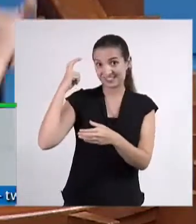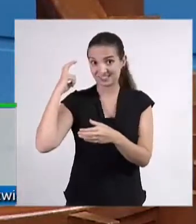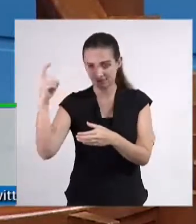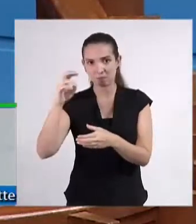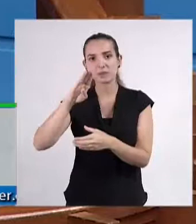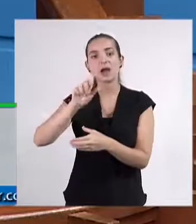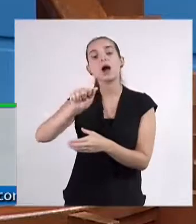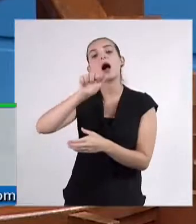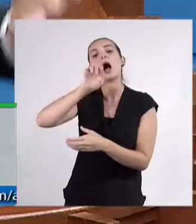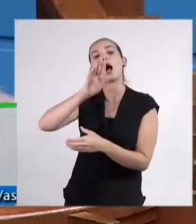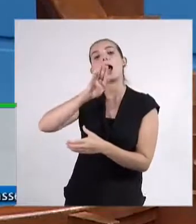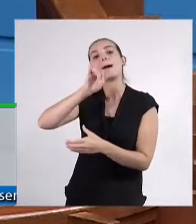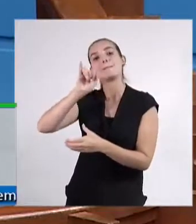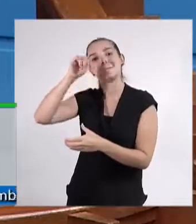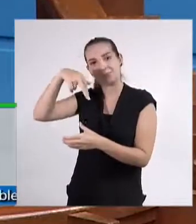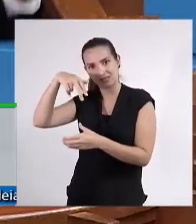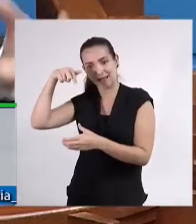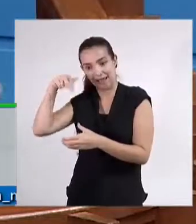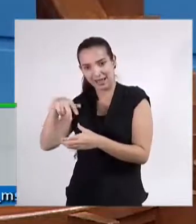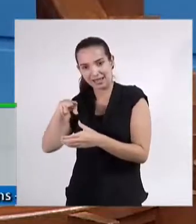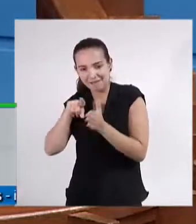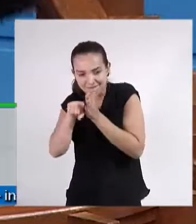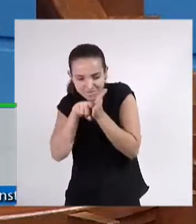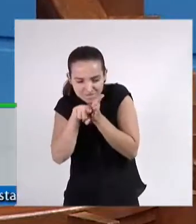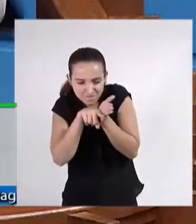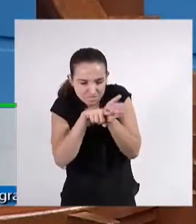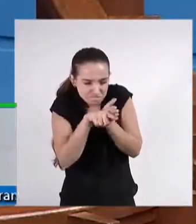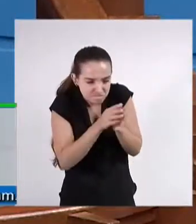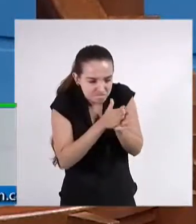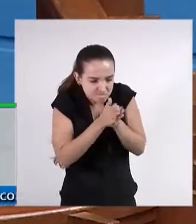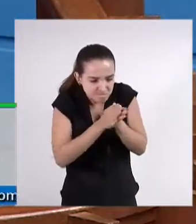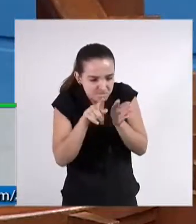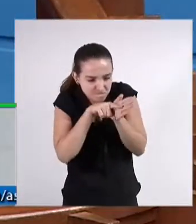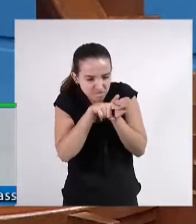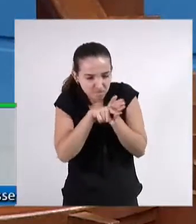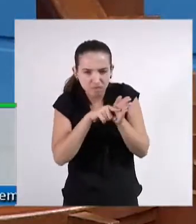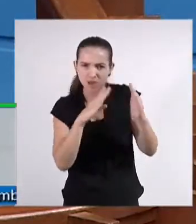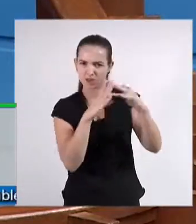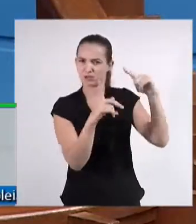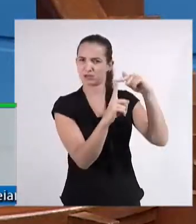estão preparando para uma assembleia que vai acontecer no Vaticano,